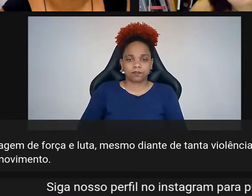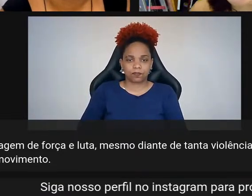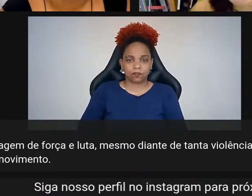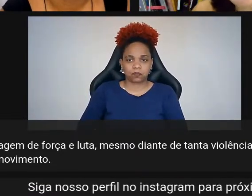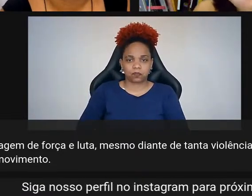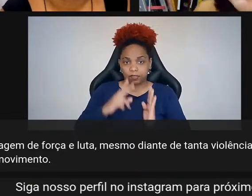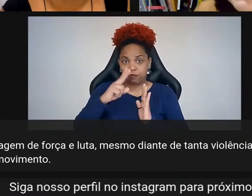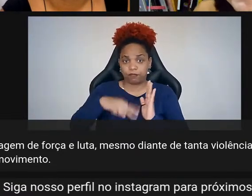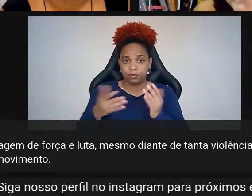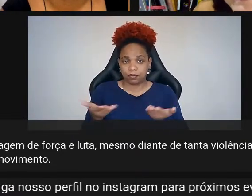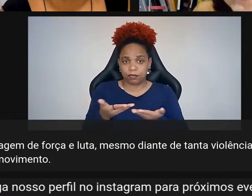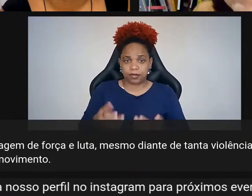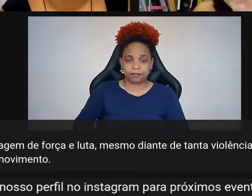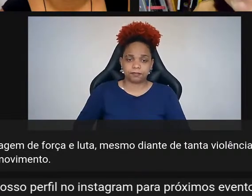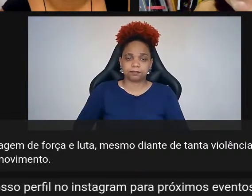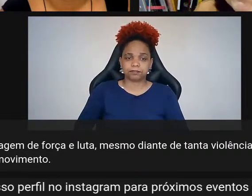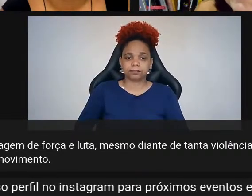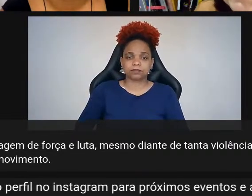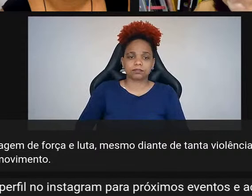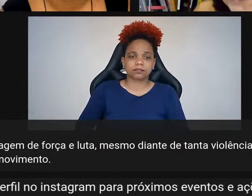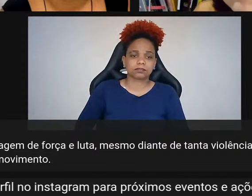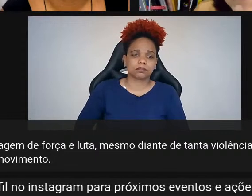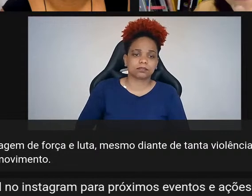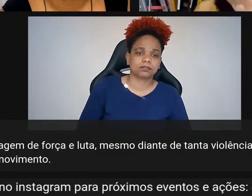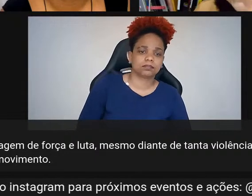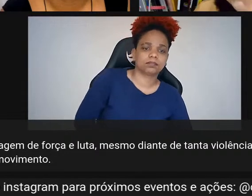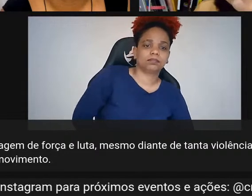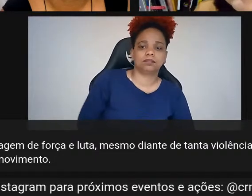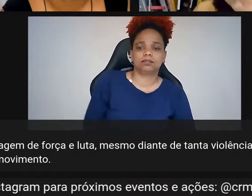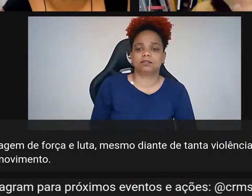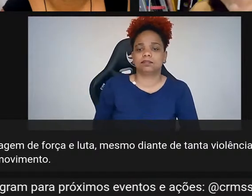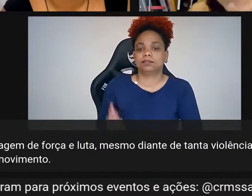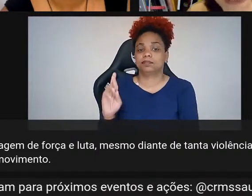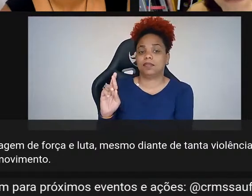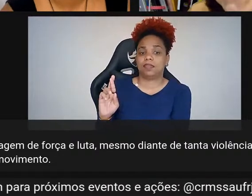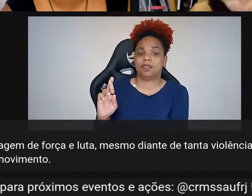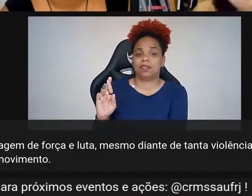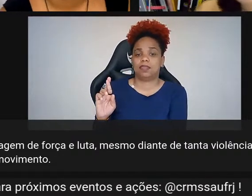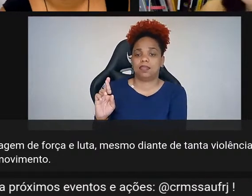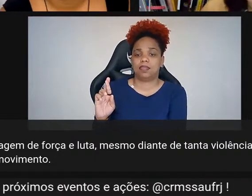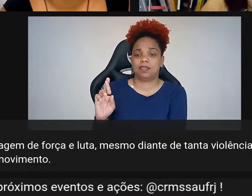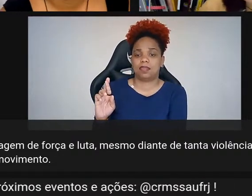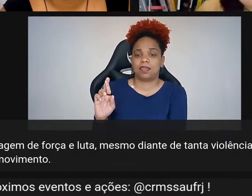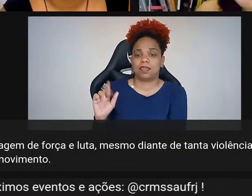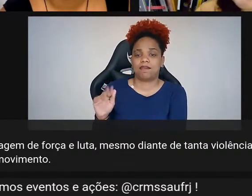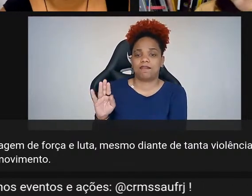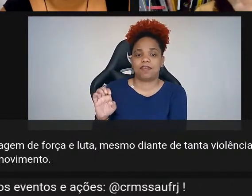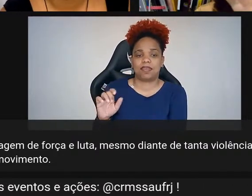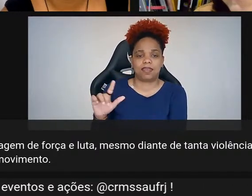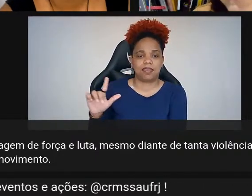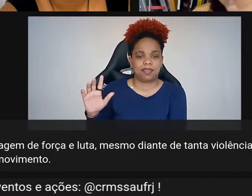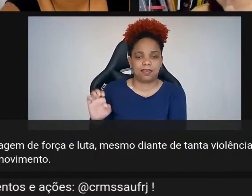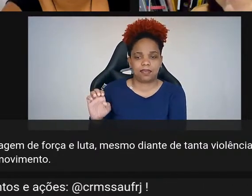ler para você, né? Começamos com a pergunta de Rafaela Mendes,